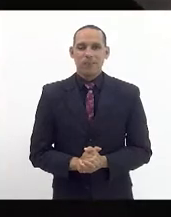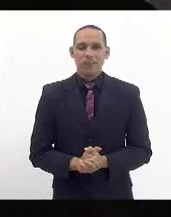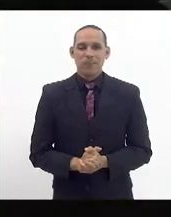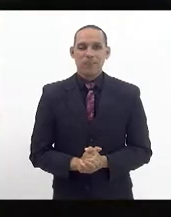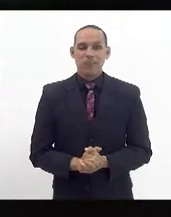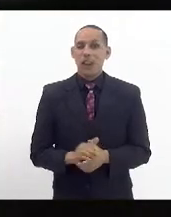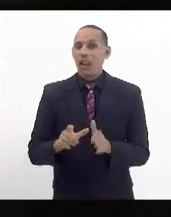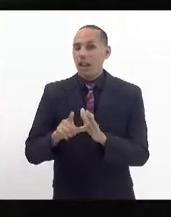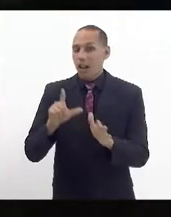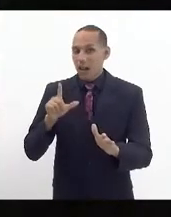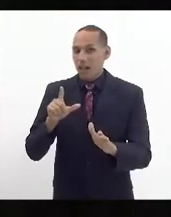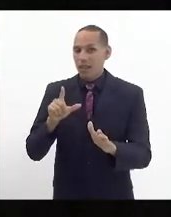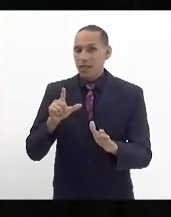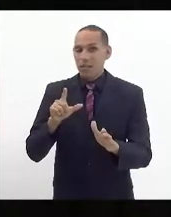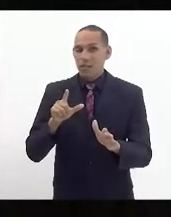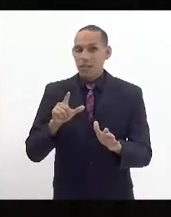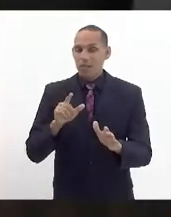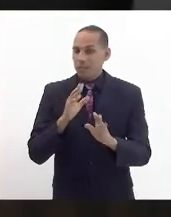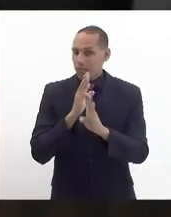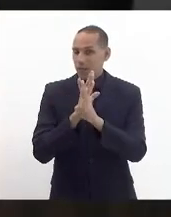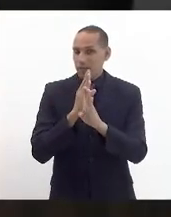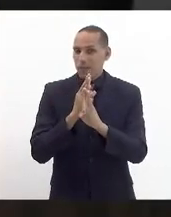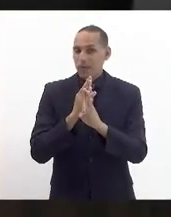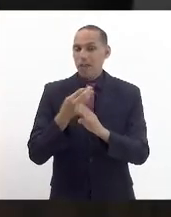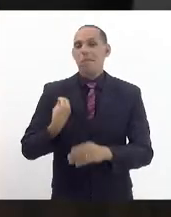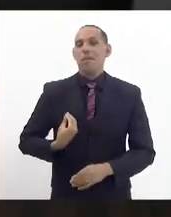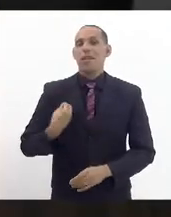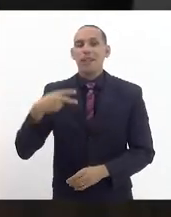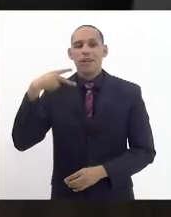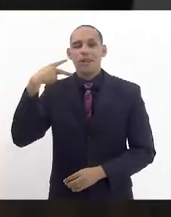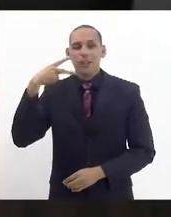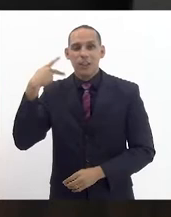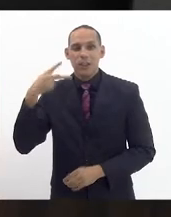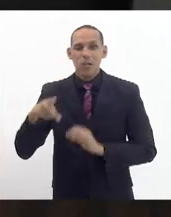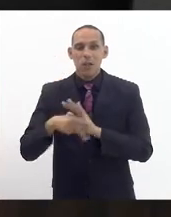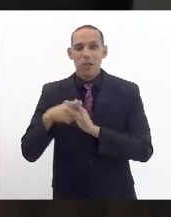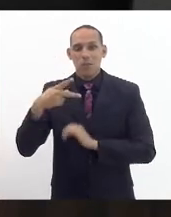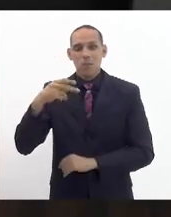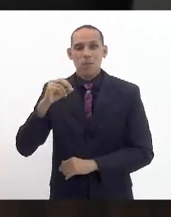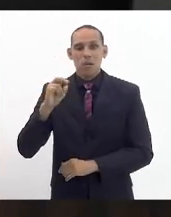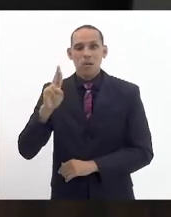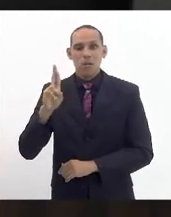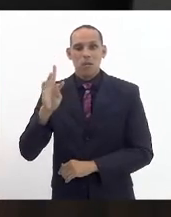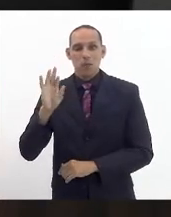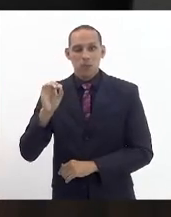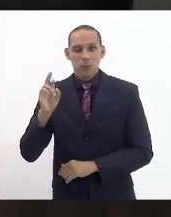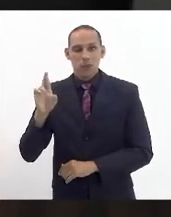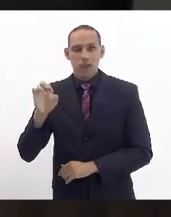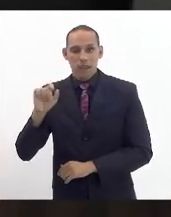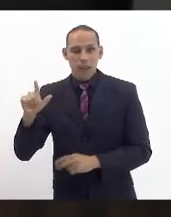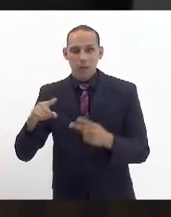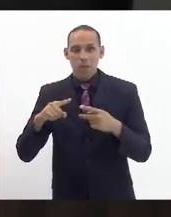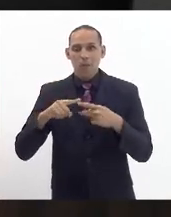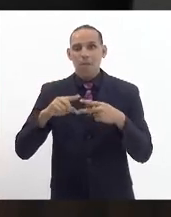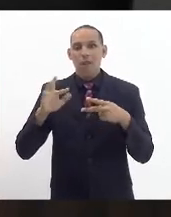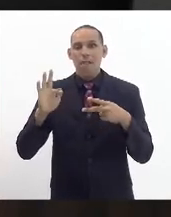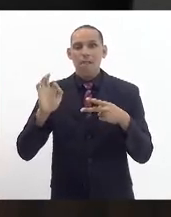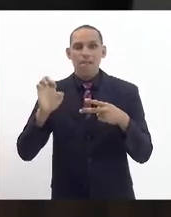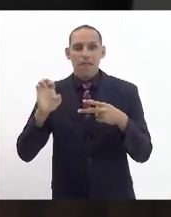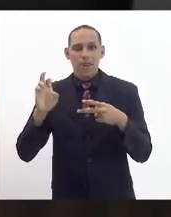Antes, porém, deputado Mink, estão presentes aqui os vereadores de Porto Real, Fernando Beleza e